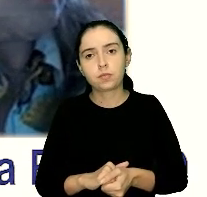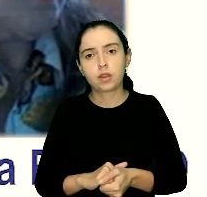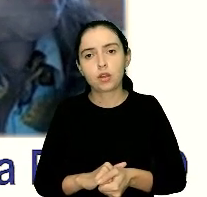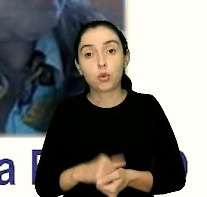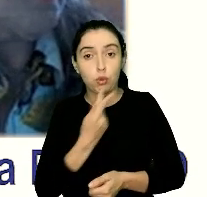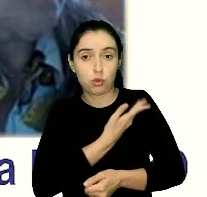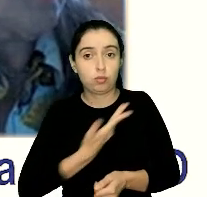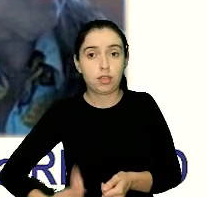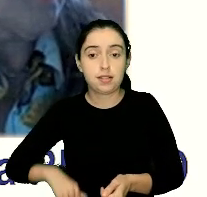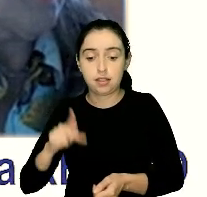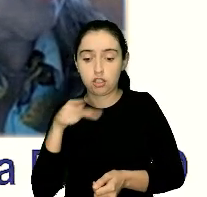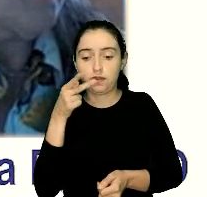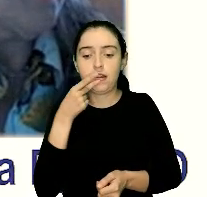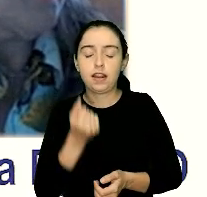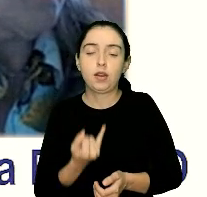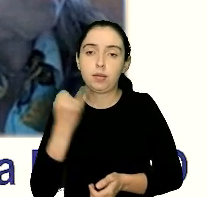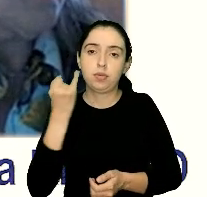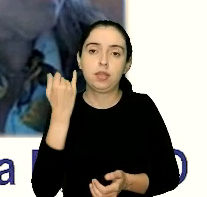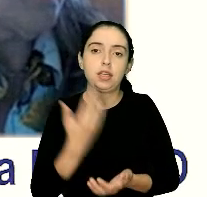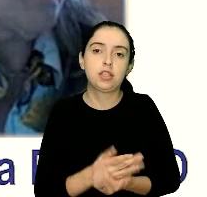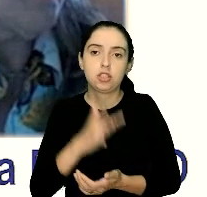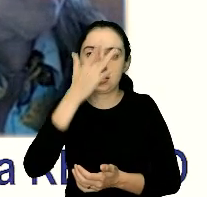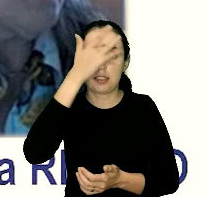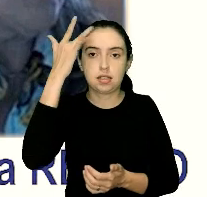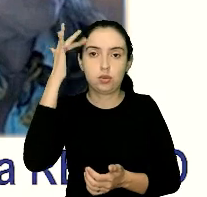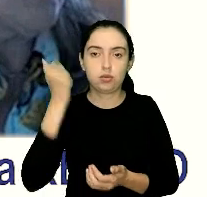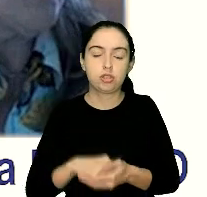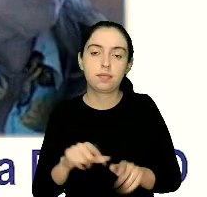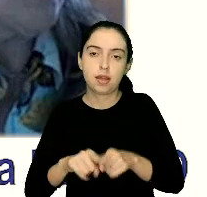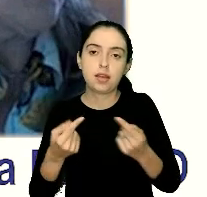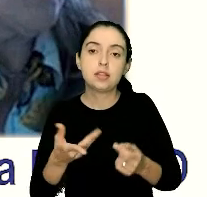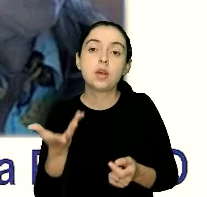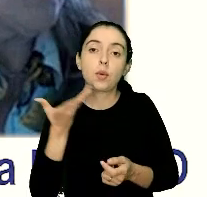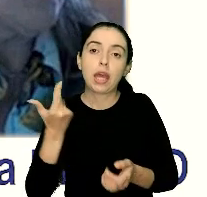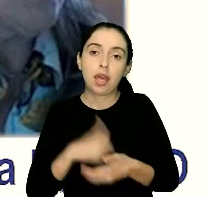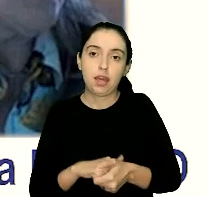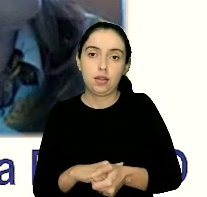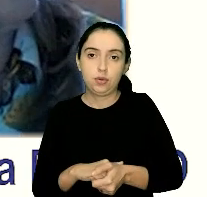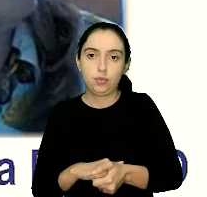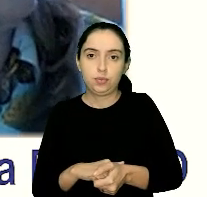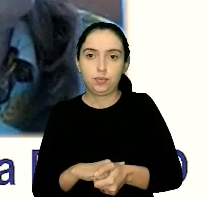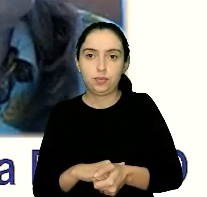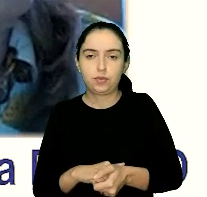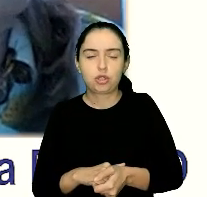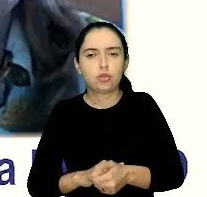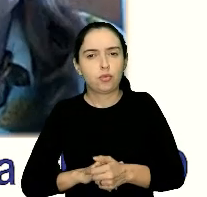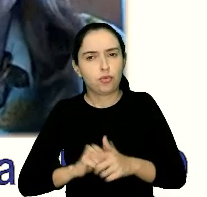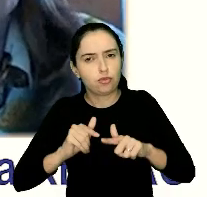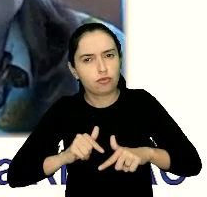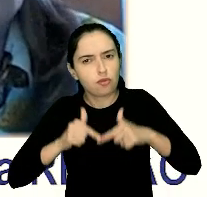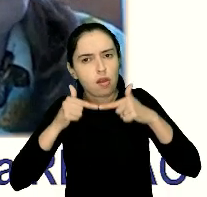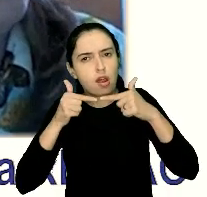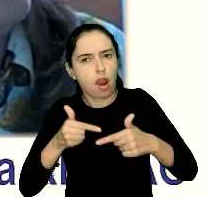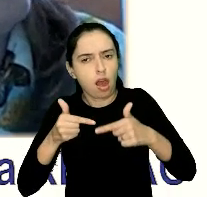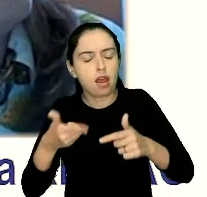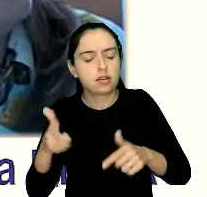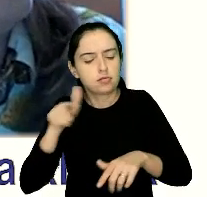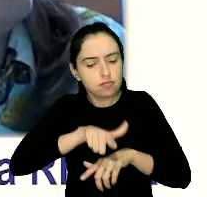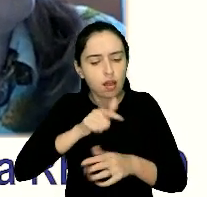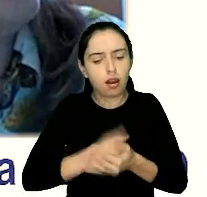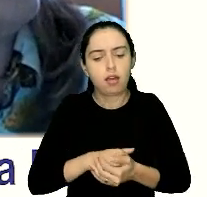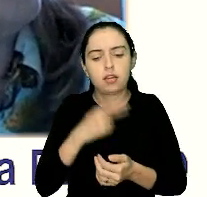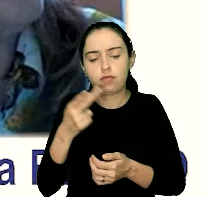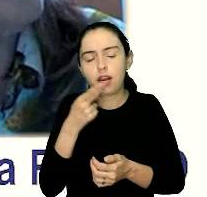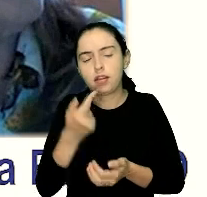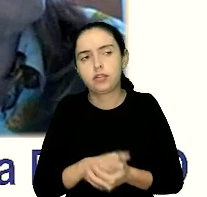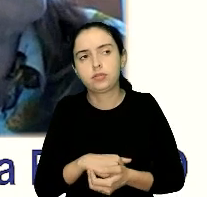da saúde mental, mas eu queria fortalecer que a saúde mental, ela é a base de tudo